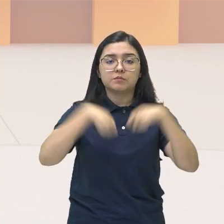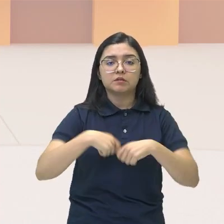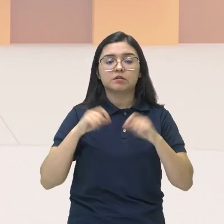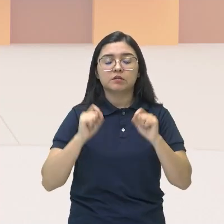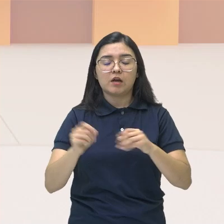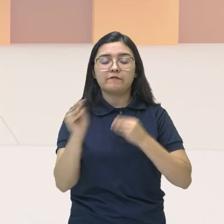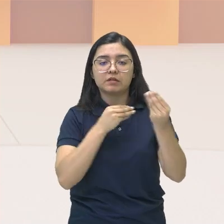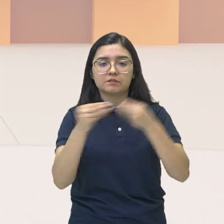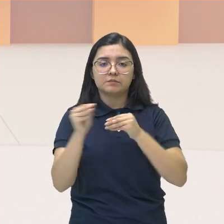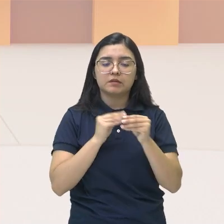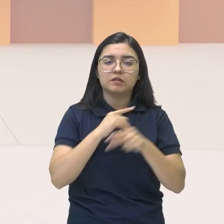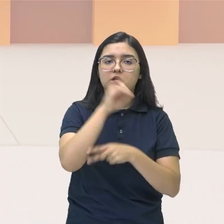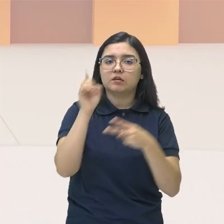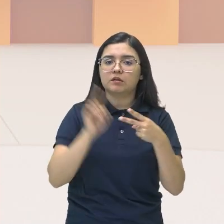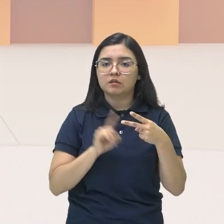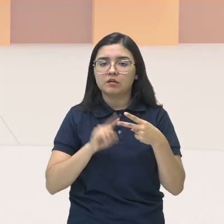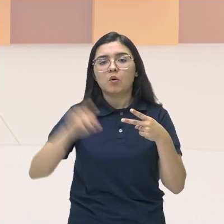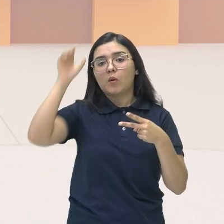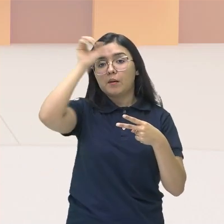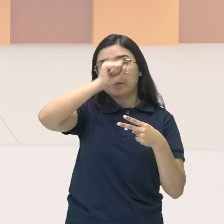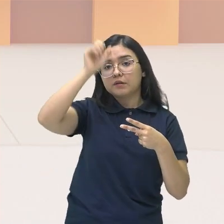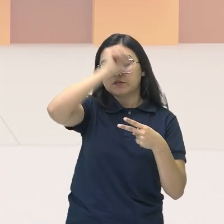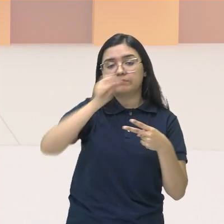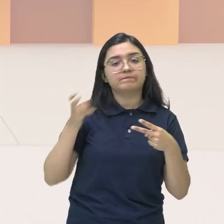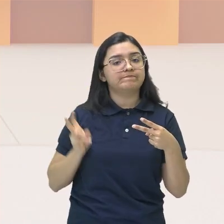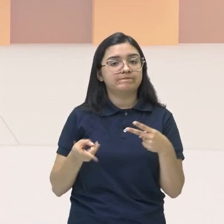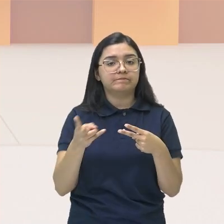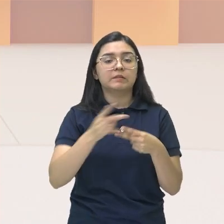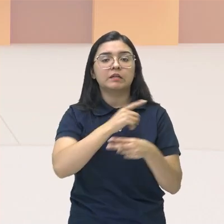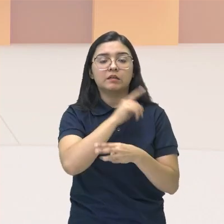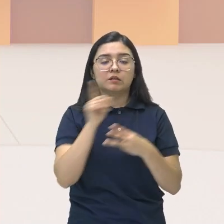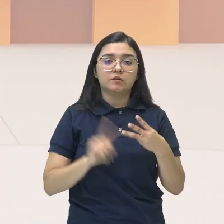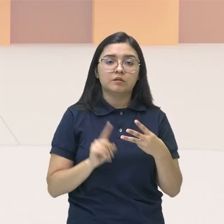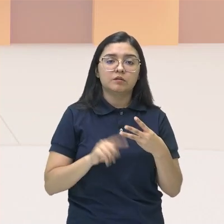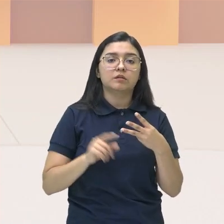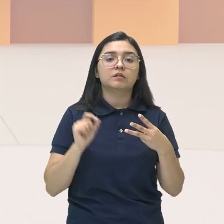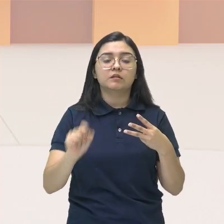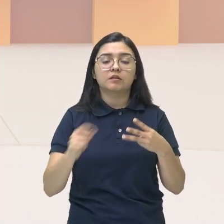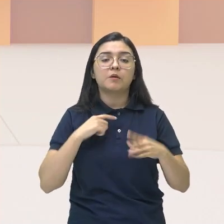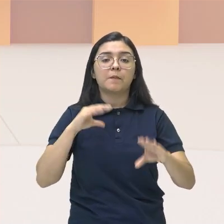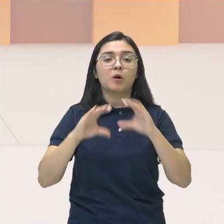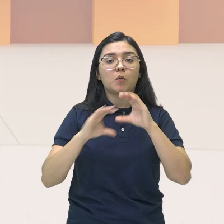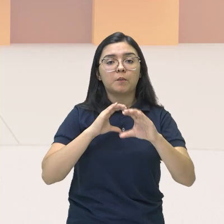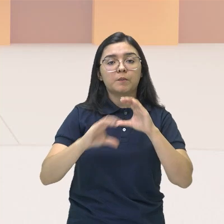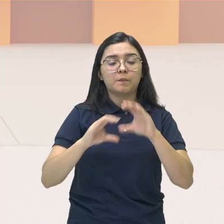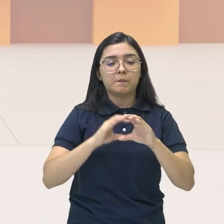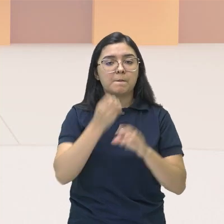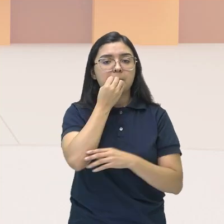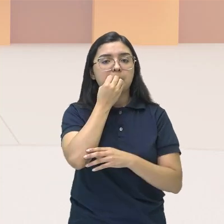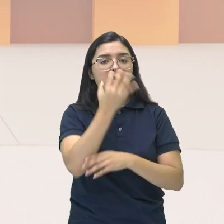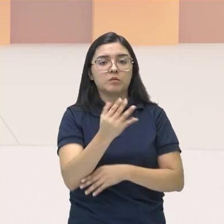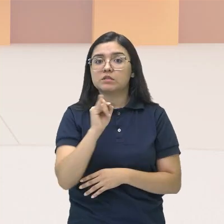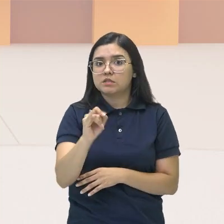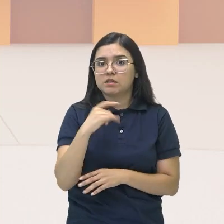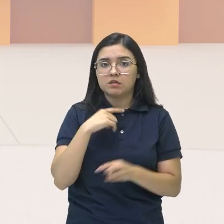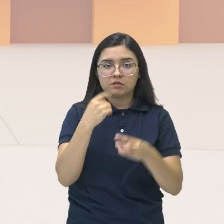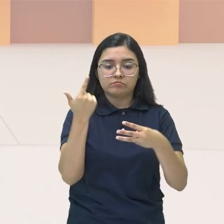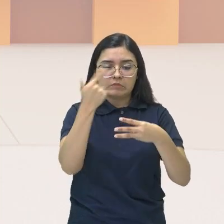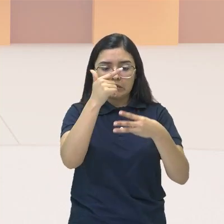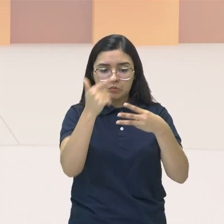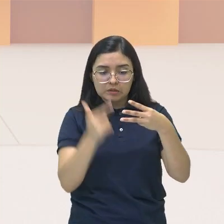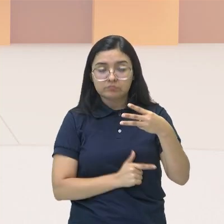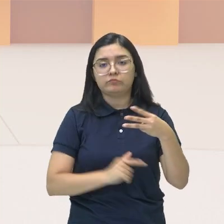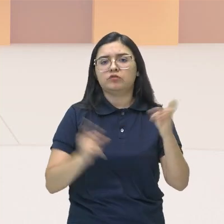a flexibilidade, o aprendizado contínuo e uma comunicação eficaz. Se não tiver nada disso,